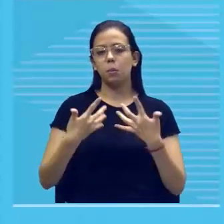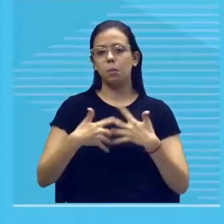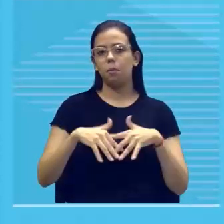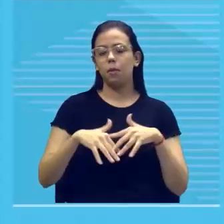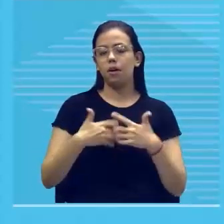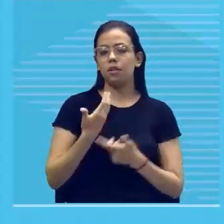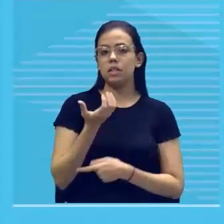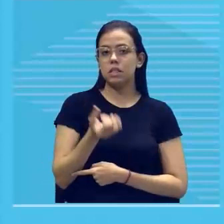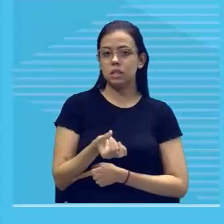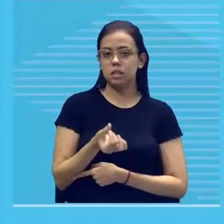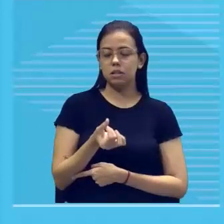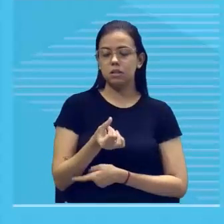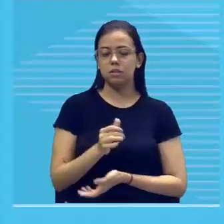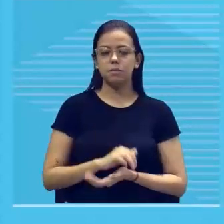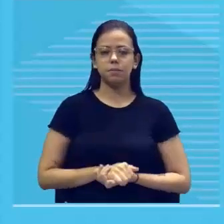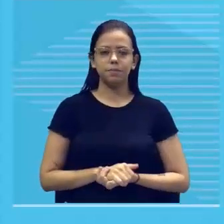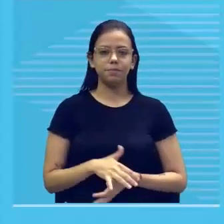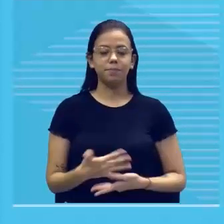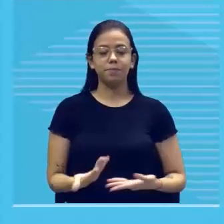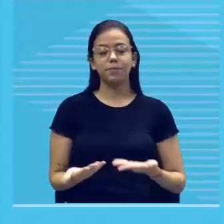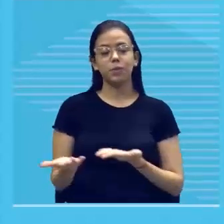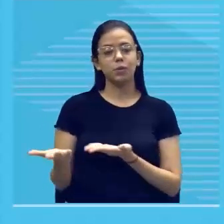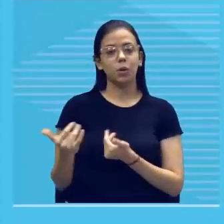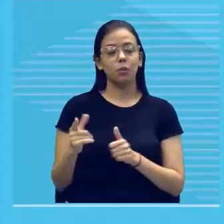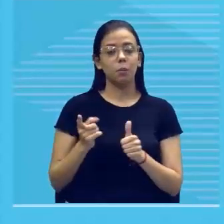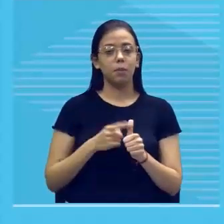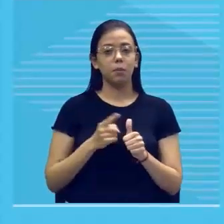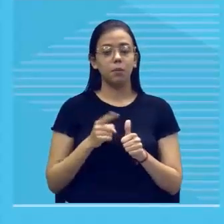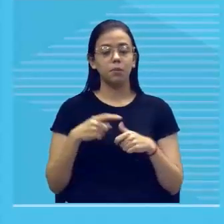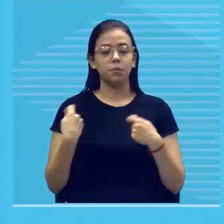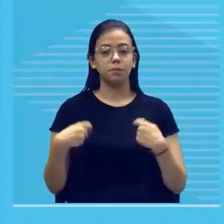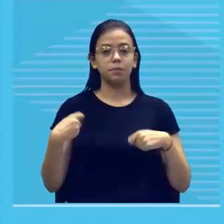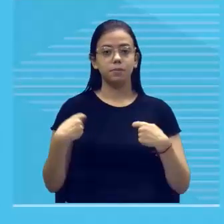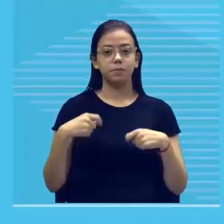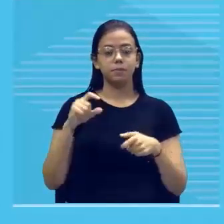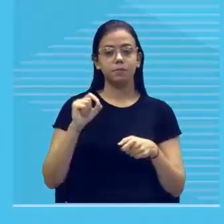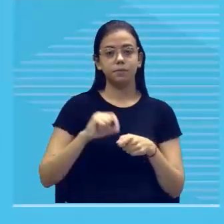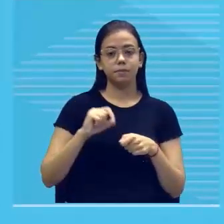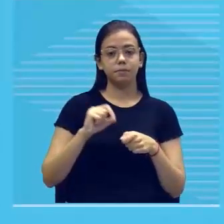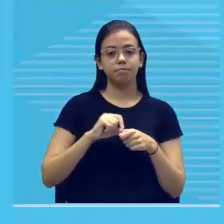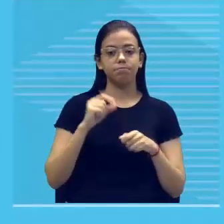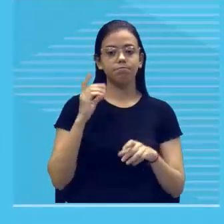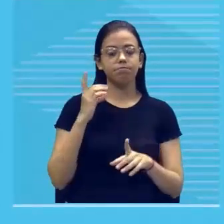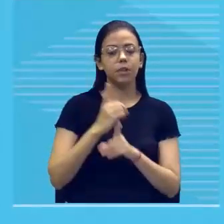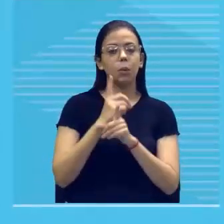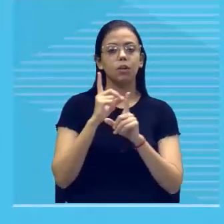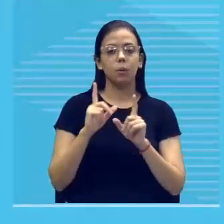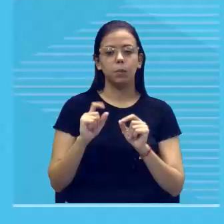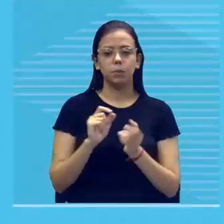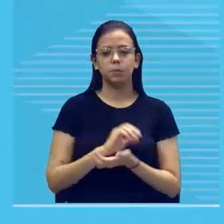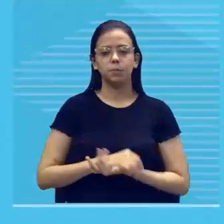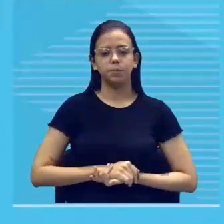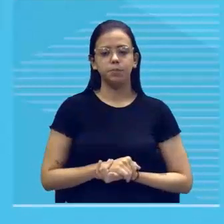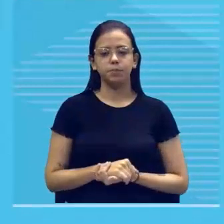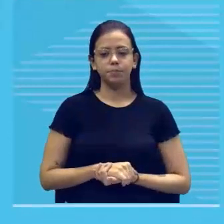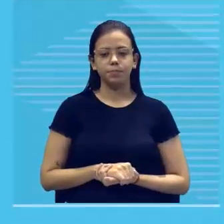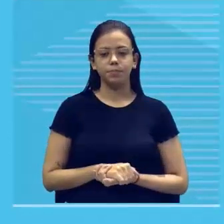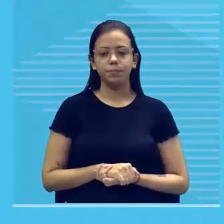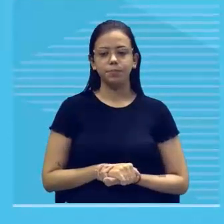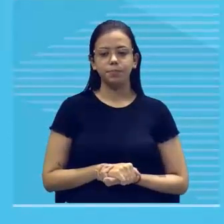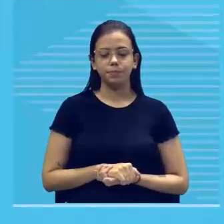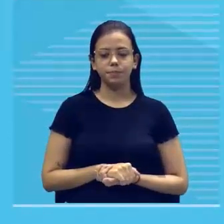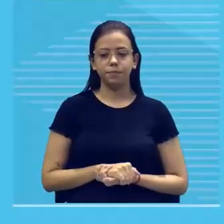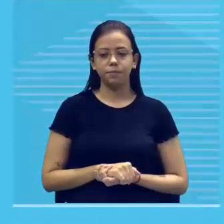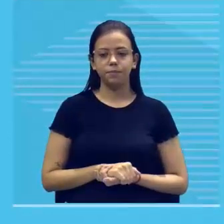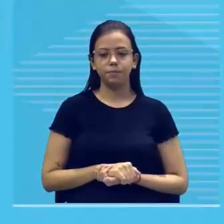1 Oi jovens primeira coisa que você vai ter que identificar adivinha